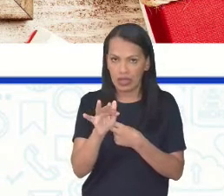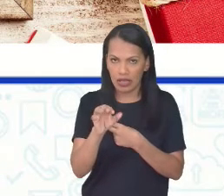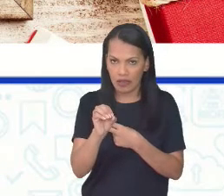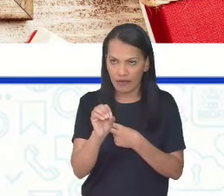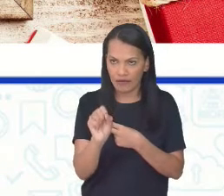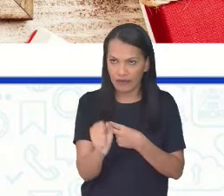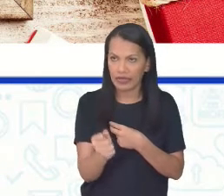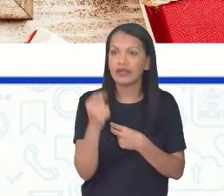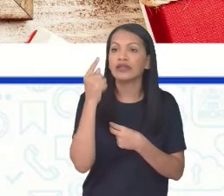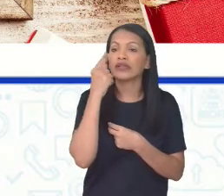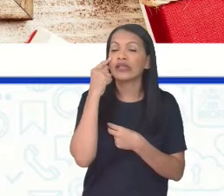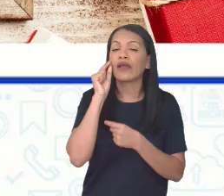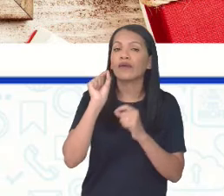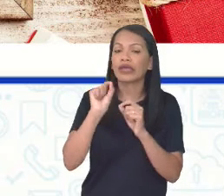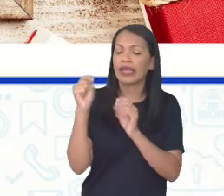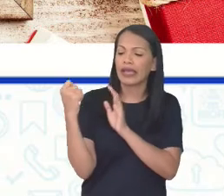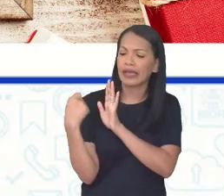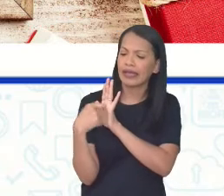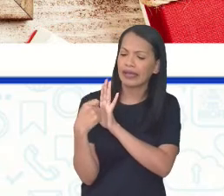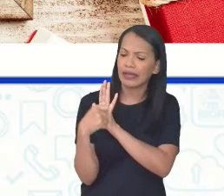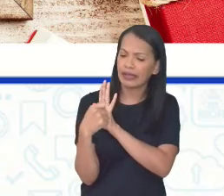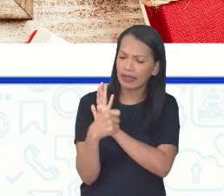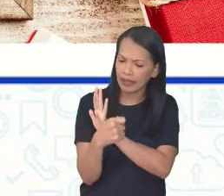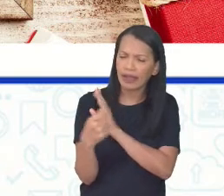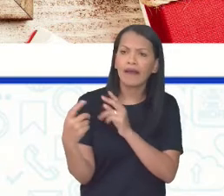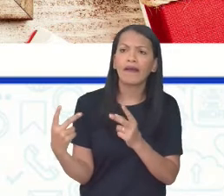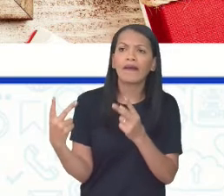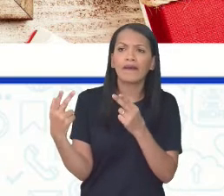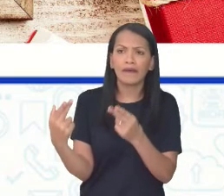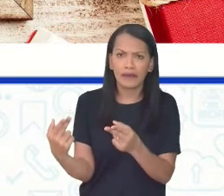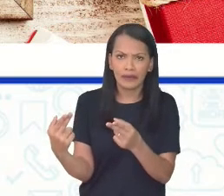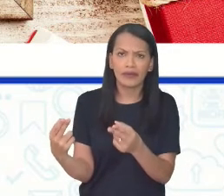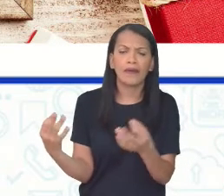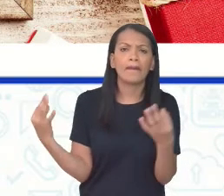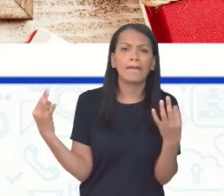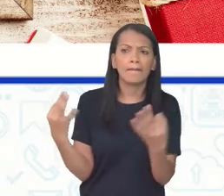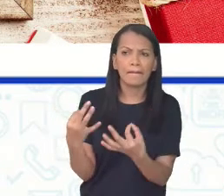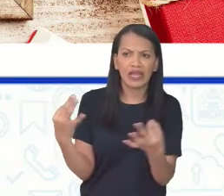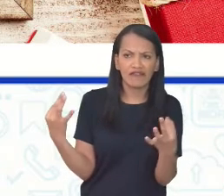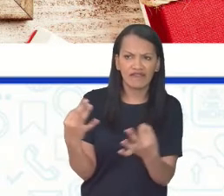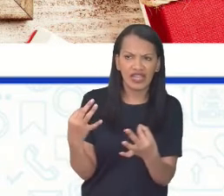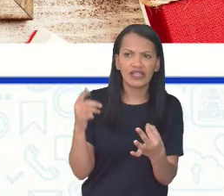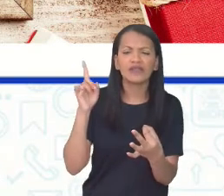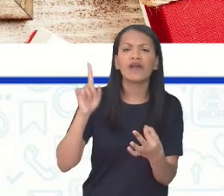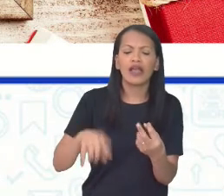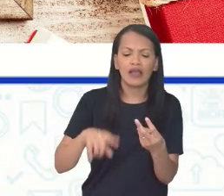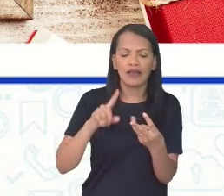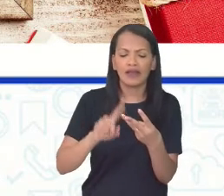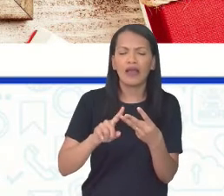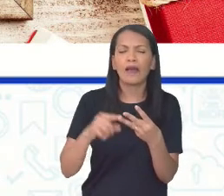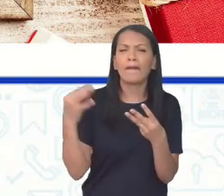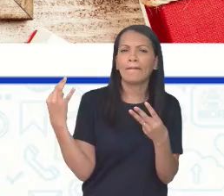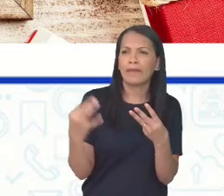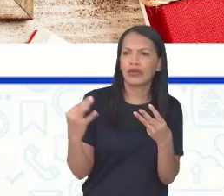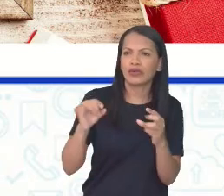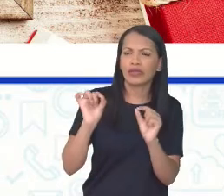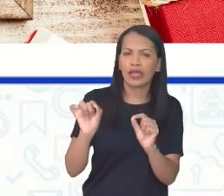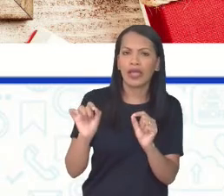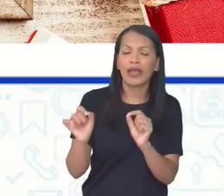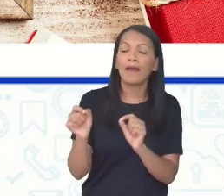são grafia idêntica, não é? E perfeitos são aqueles que têm pronúncia e